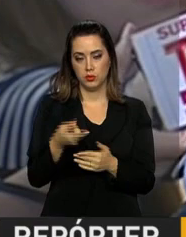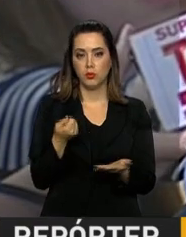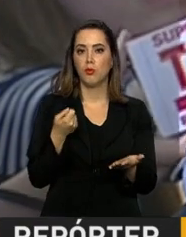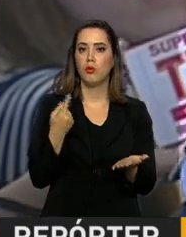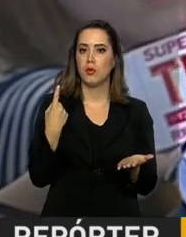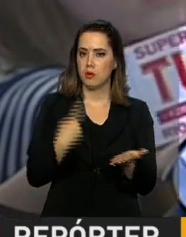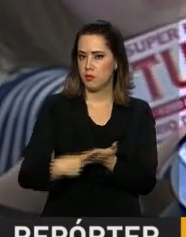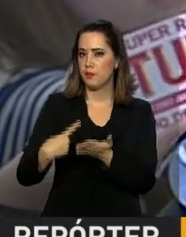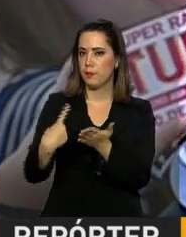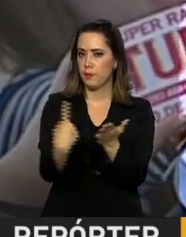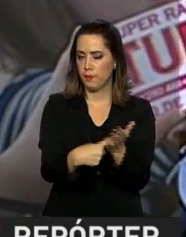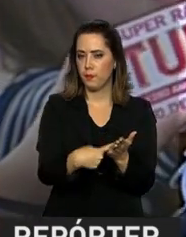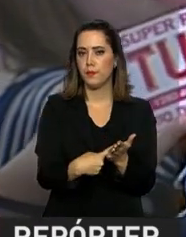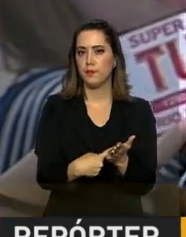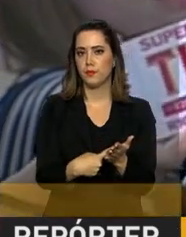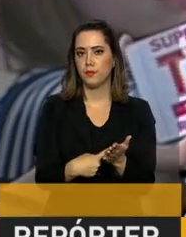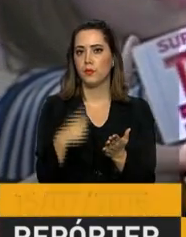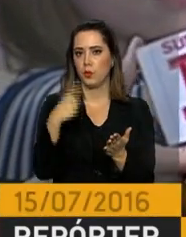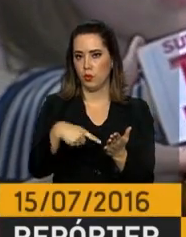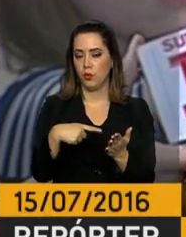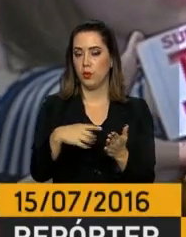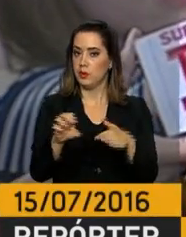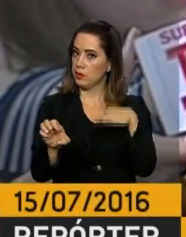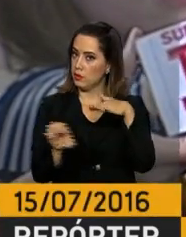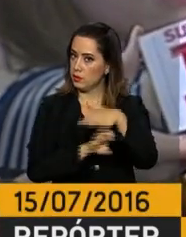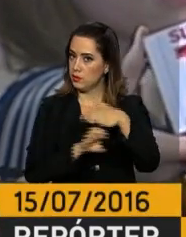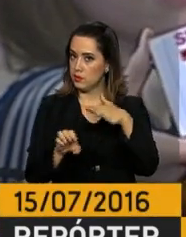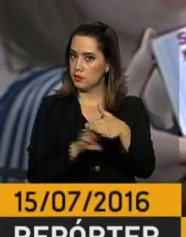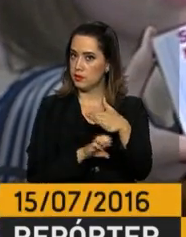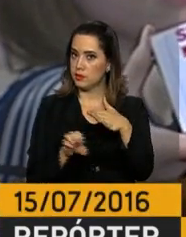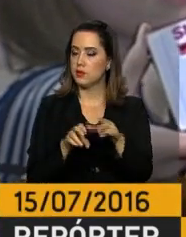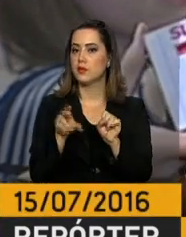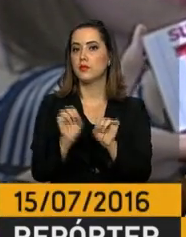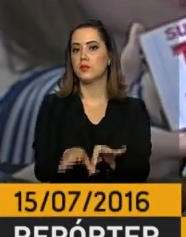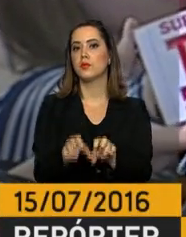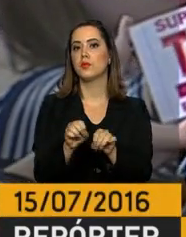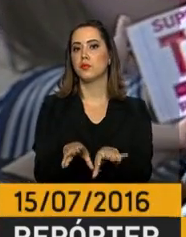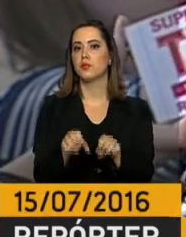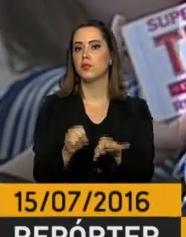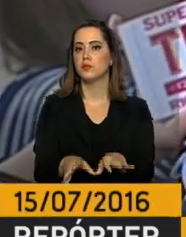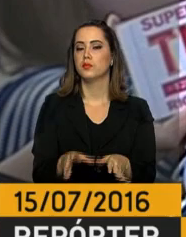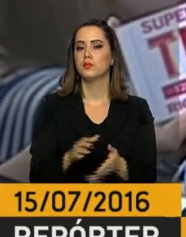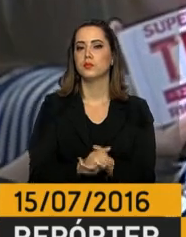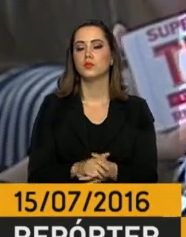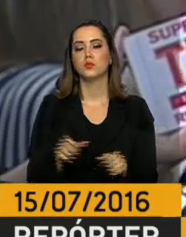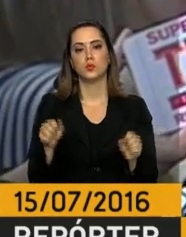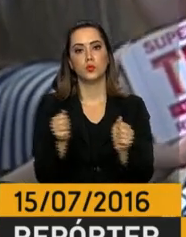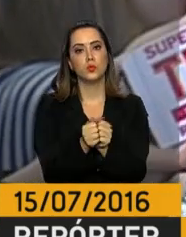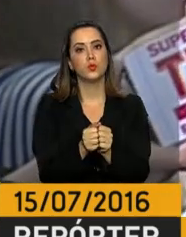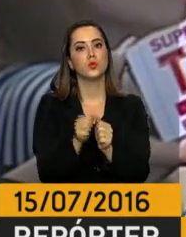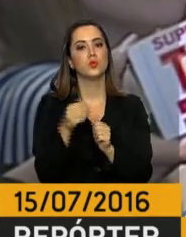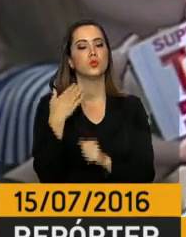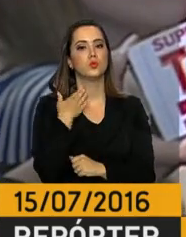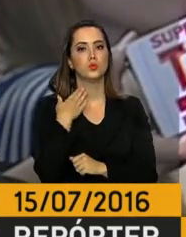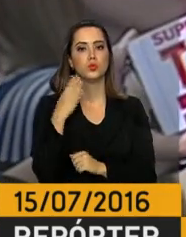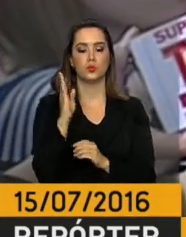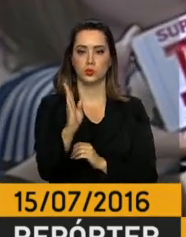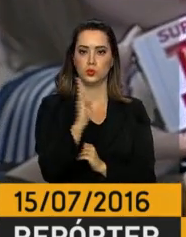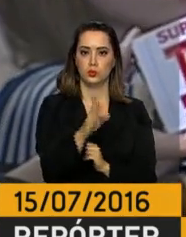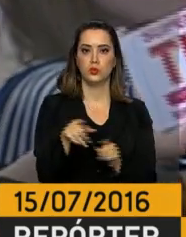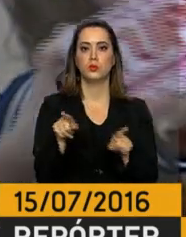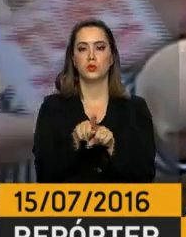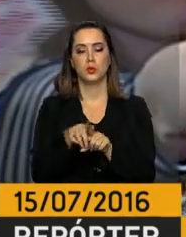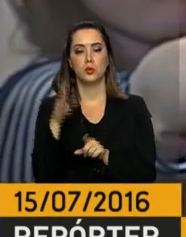compromisso será das instituições privadas de ensino, faculdades e universidades, junto ao Banco do Brasil e Caixa